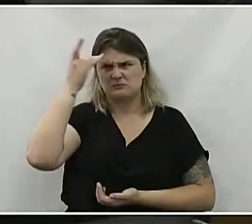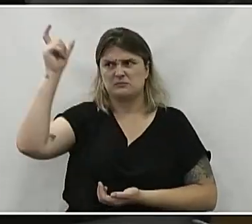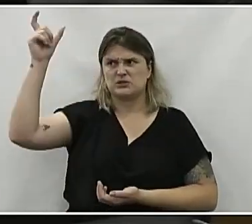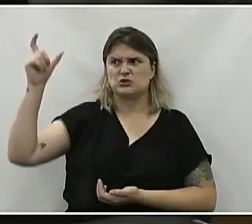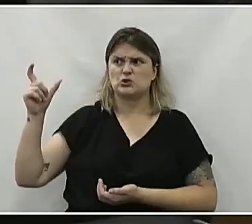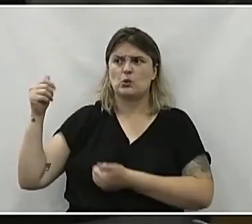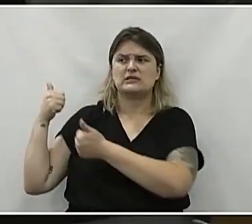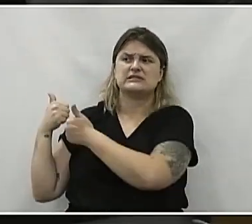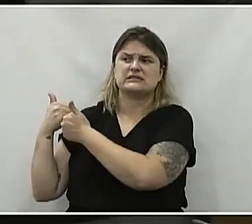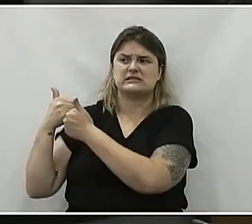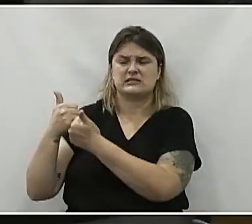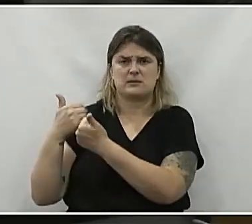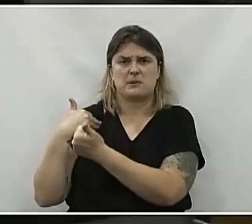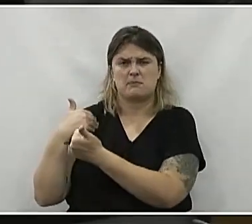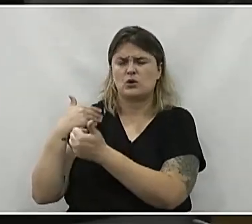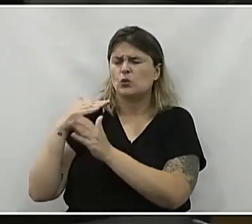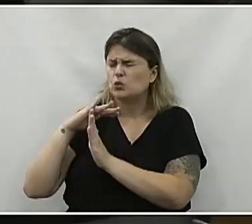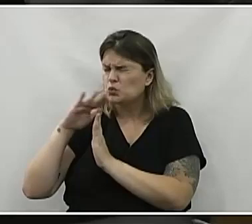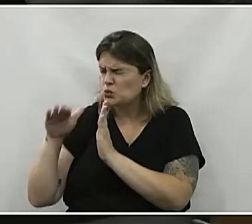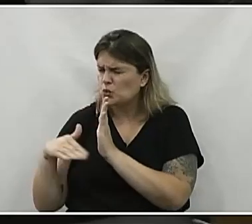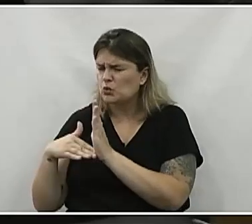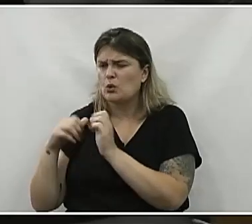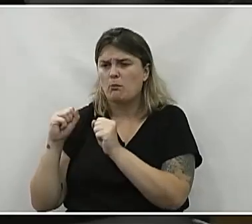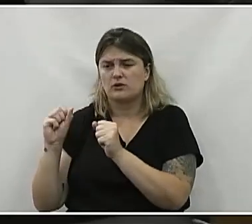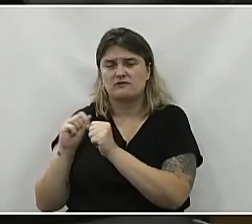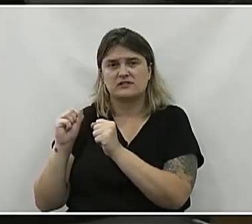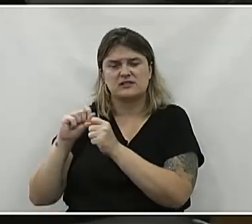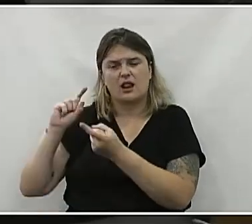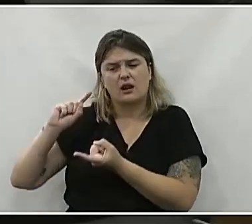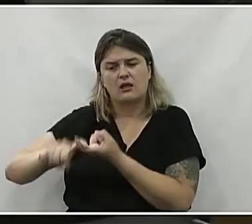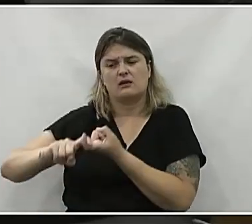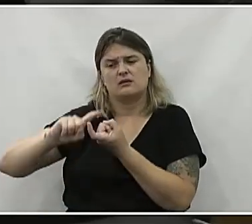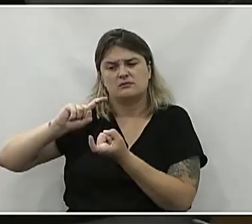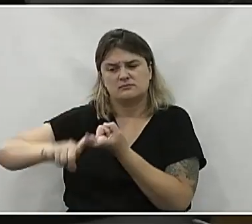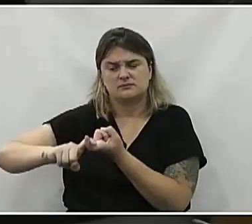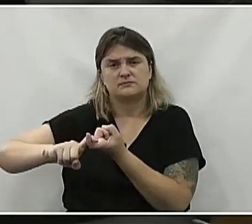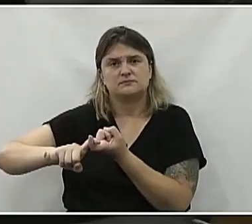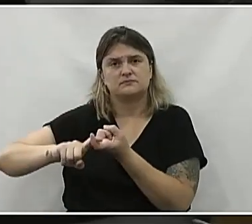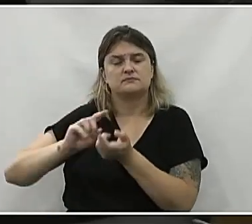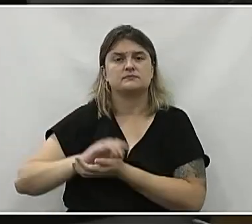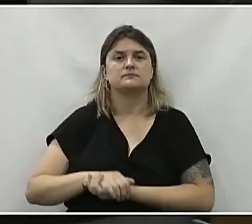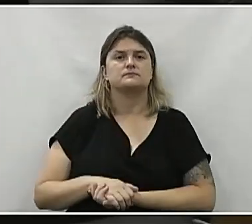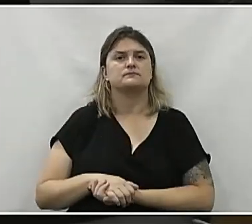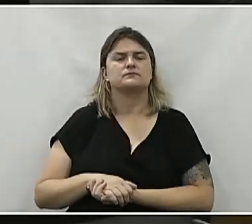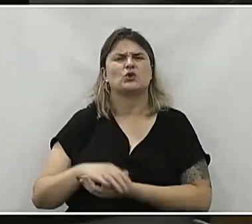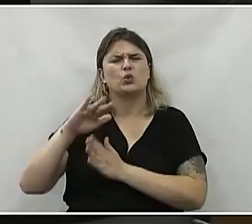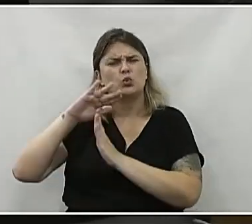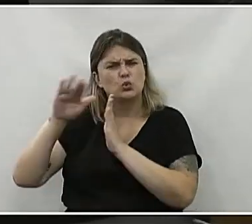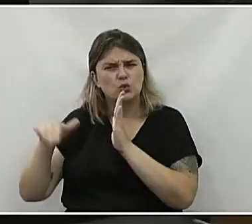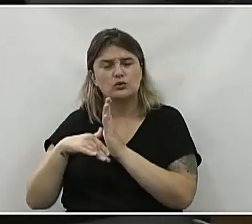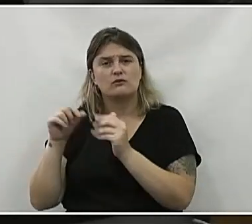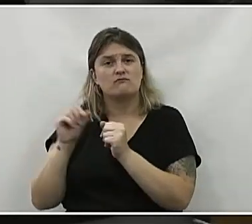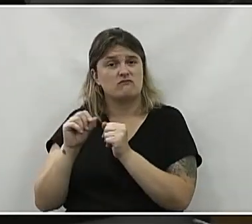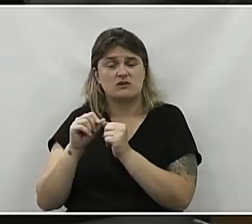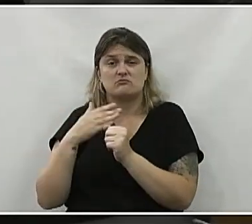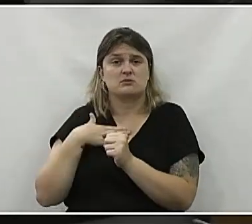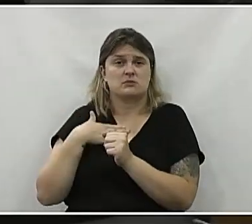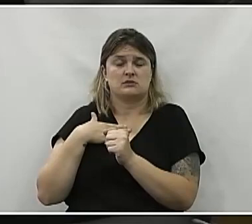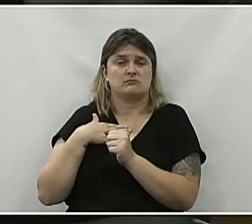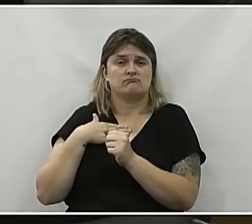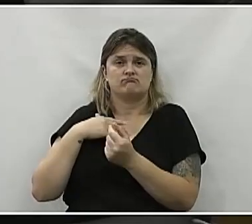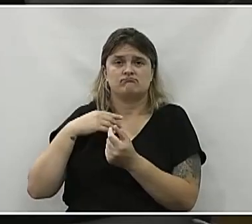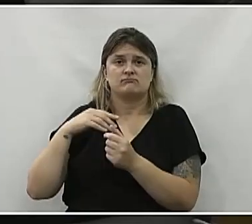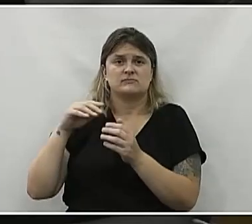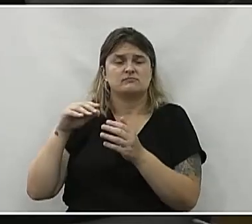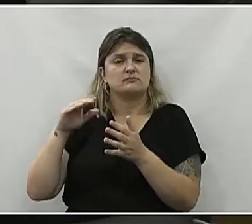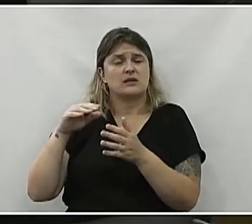que me perseguiu tudo que pode fazer ele trancou tudo que ele podia fazer ele fez para me